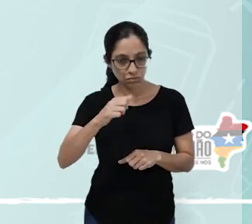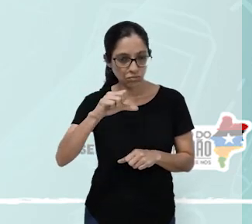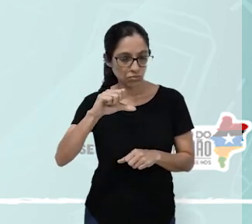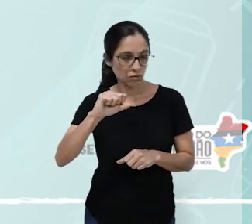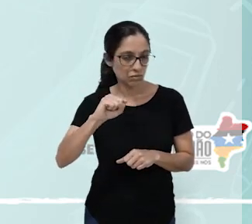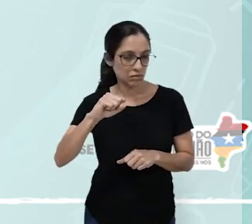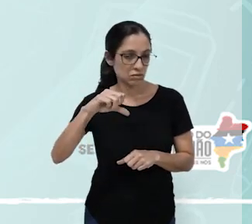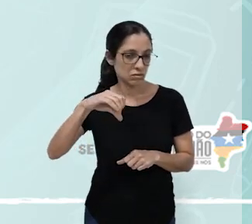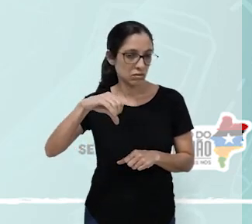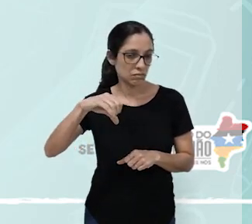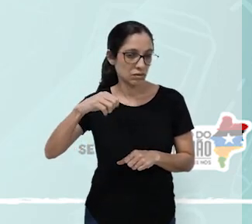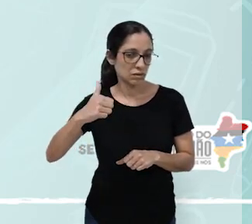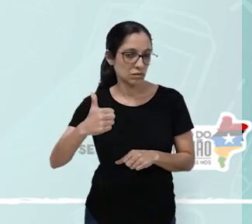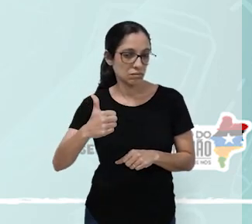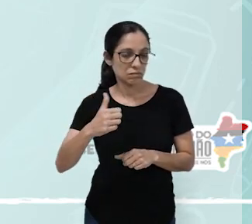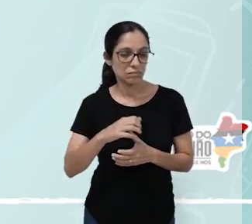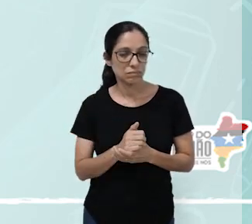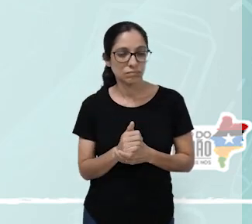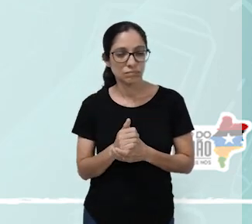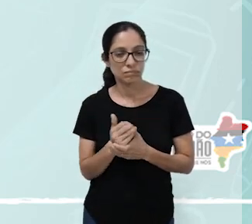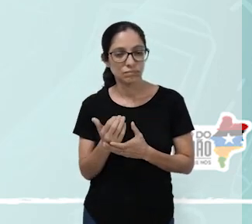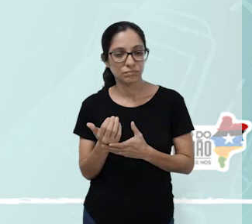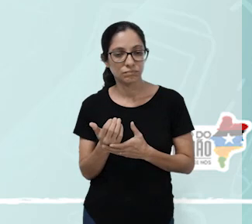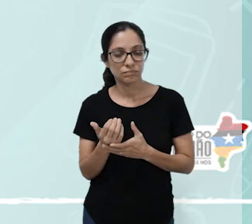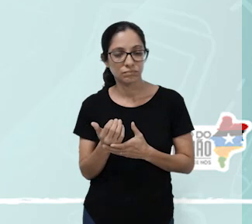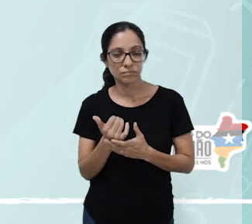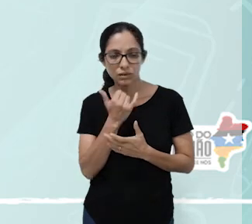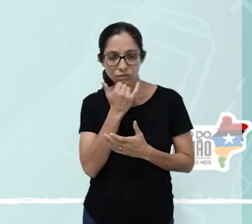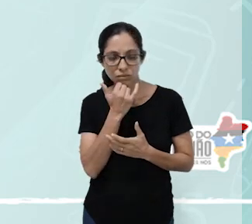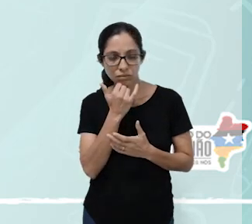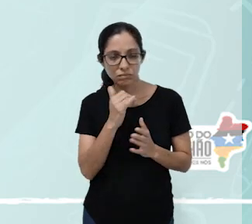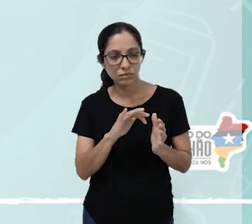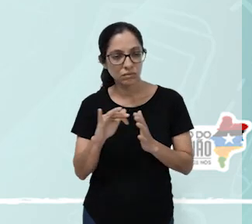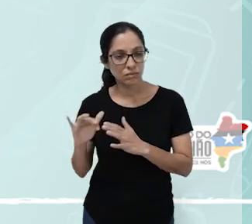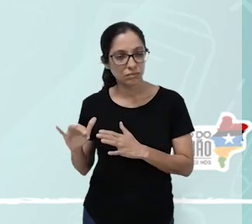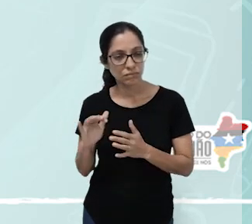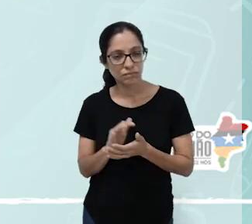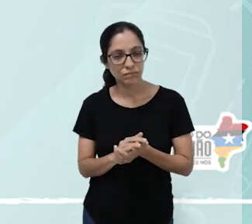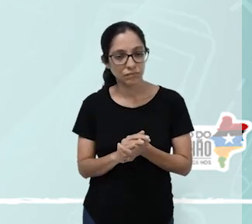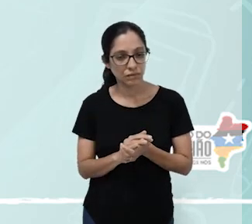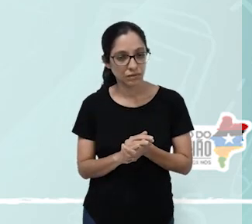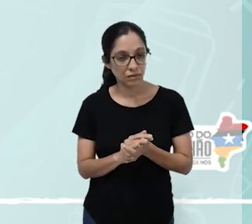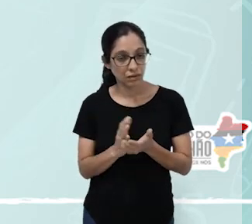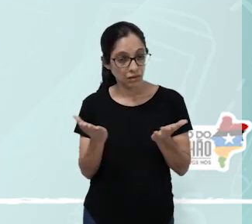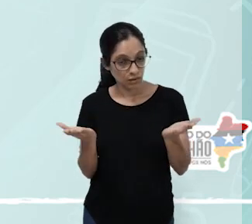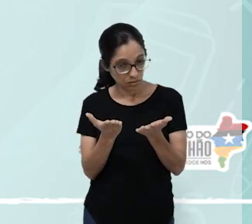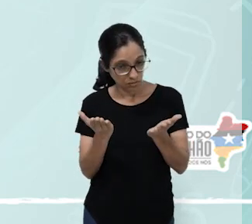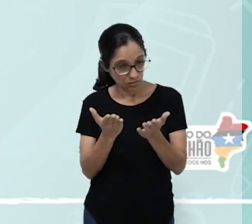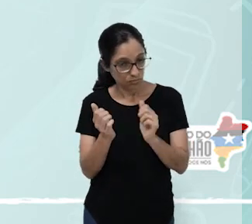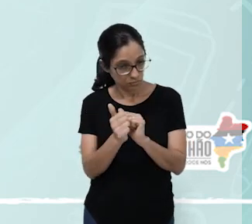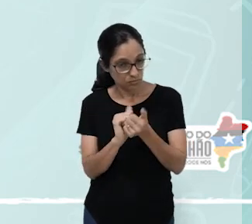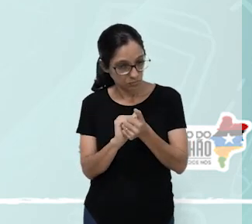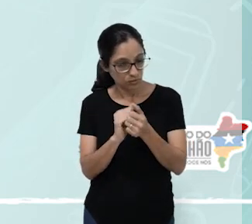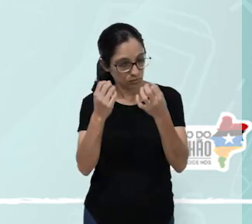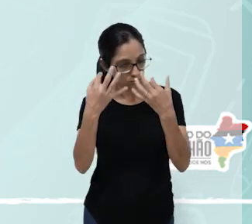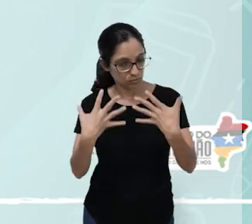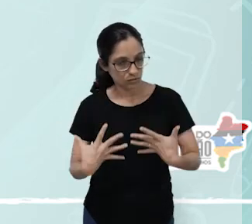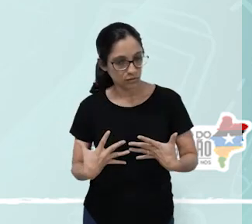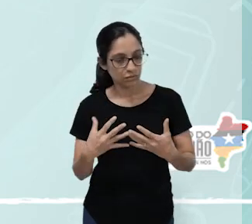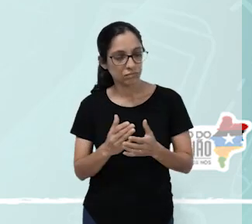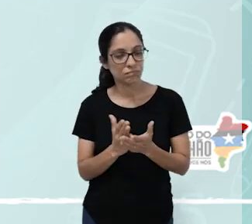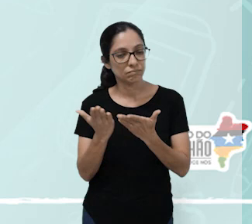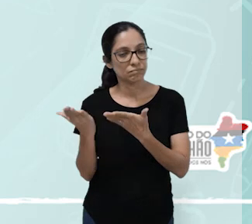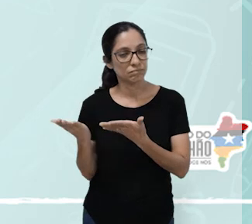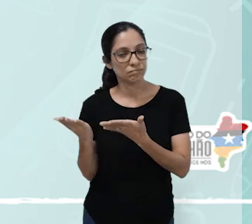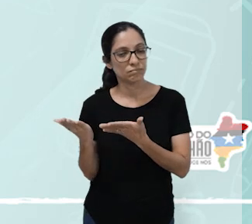então Federação Internacional de Badminton. Vamos entrar aqui na modalidade em si. Possui